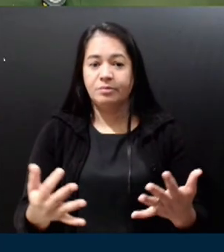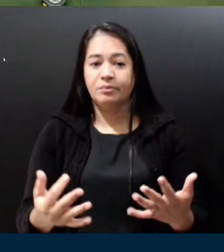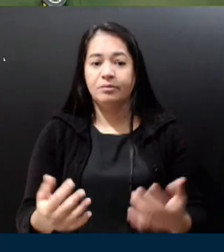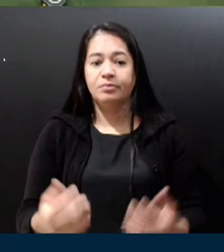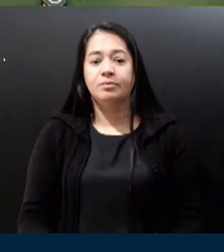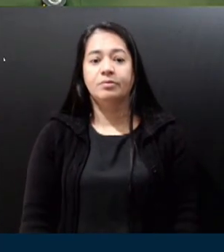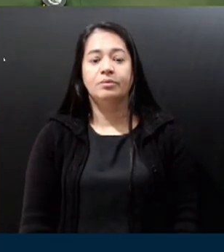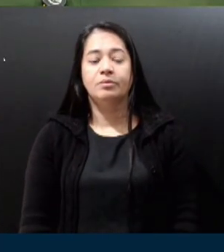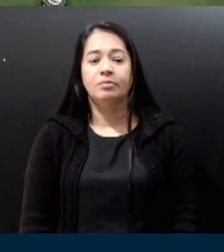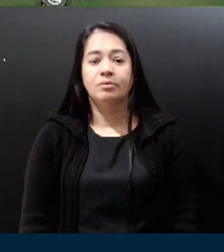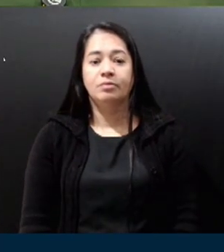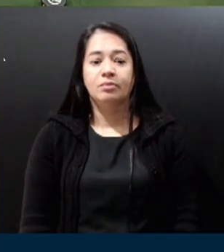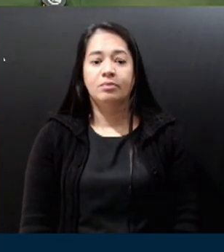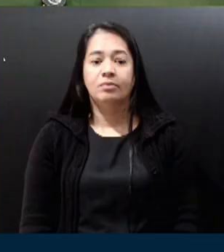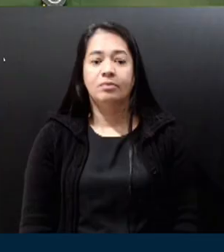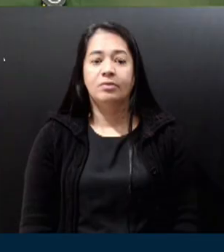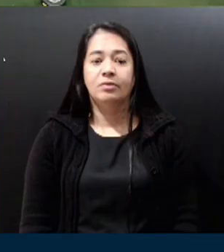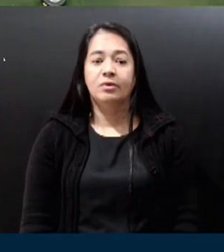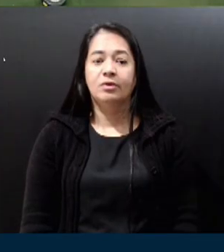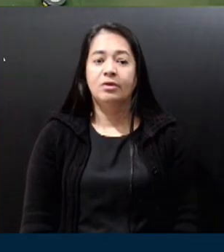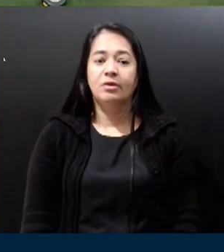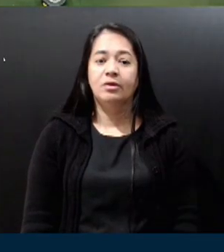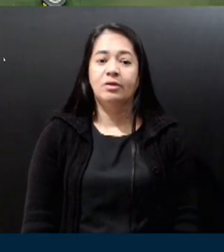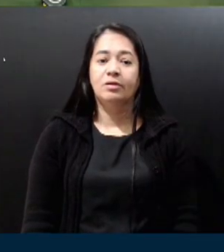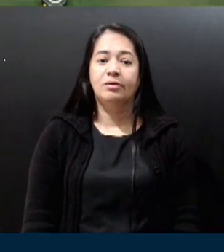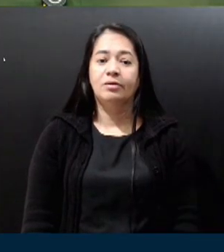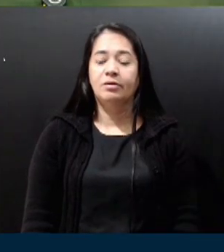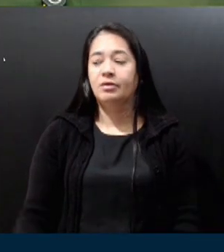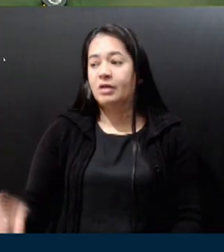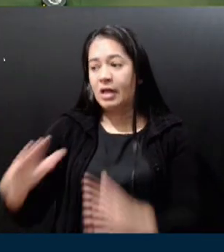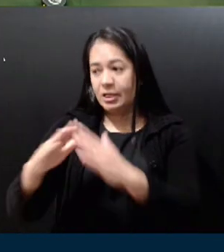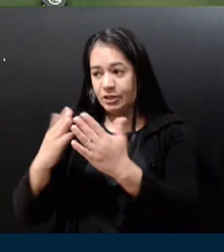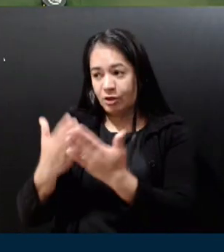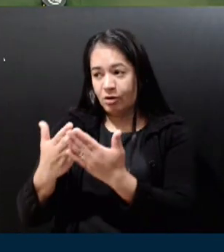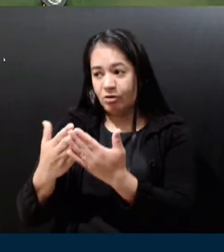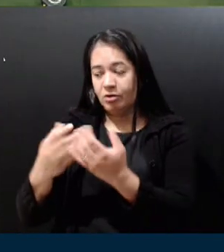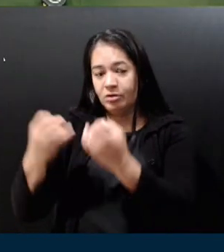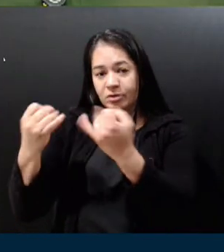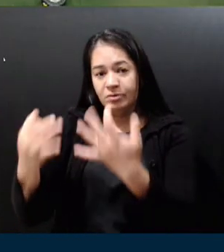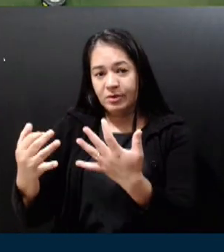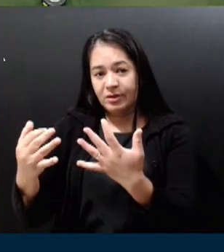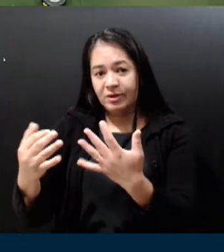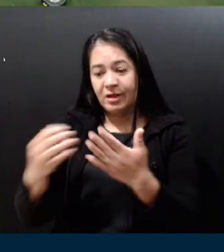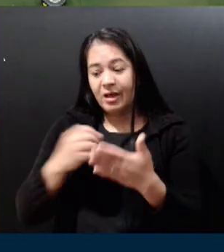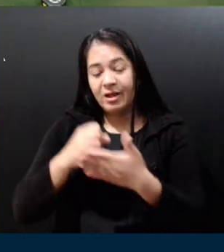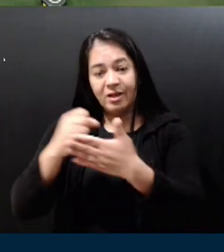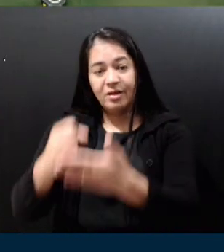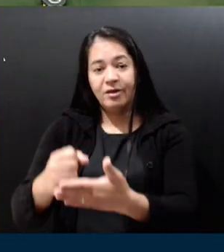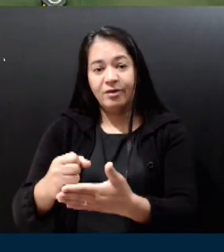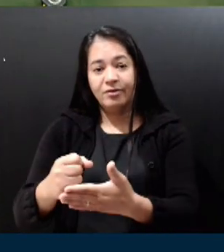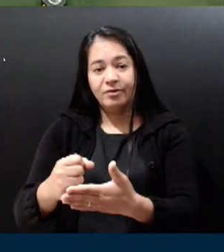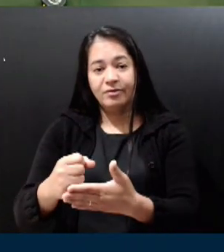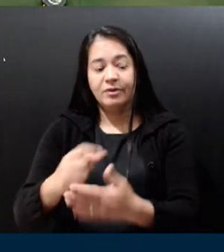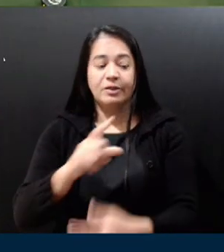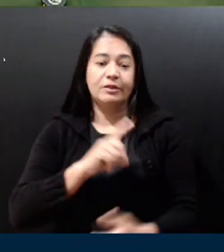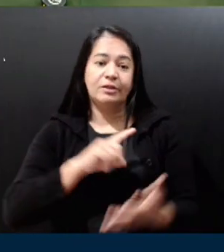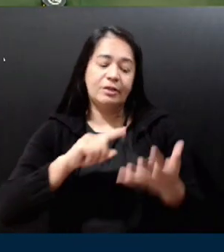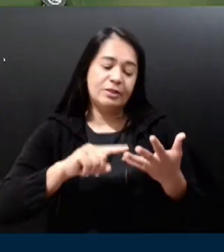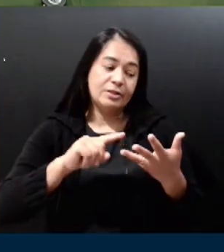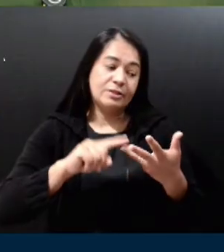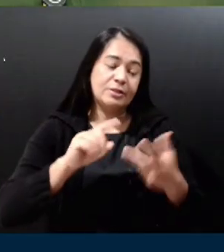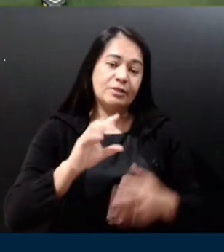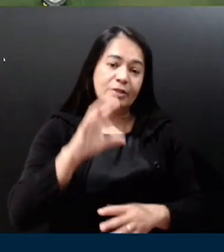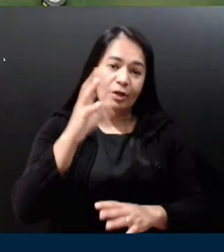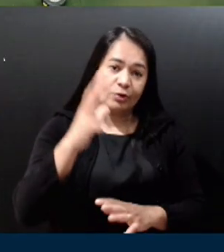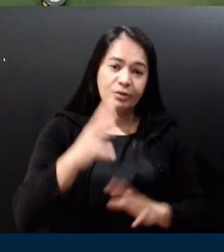Aí ela vai falar, a escola precisa fazer tal coisa. E aí levar, olha, tem isso, está acontecendo para isso, porque muitas vezes, não